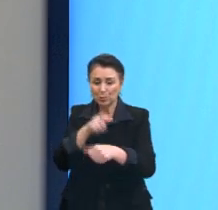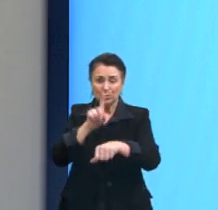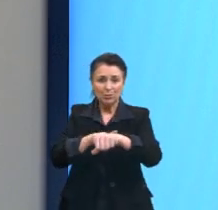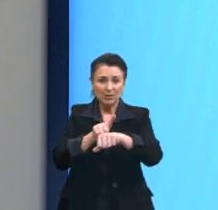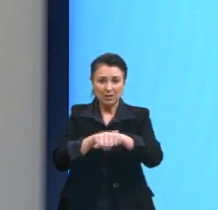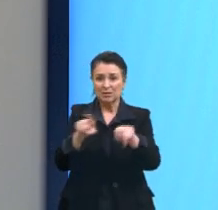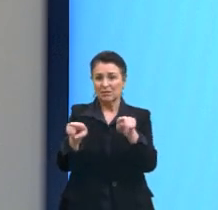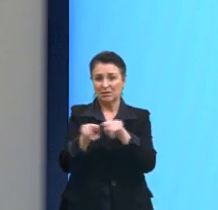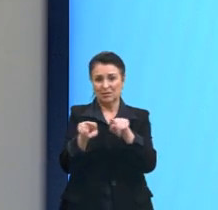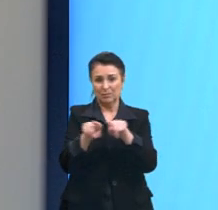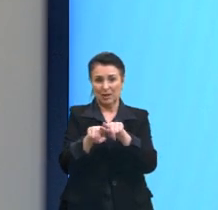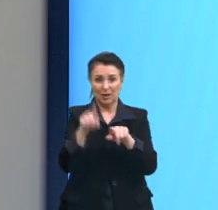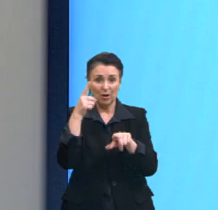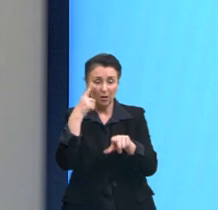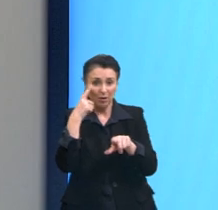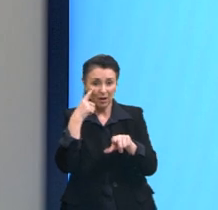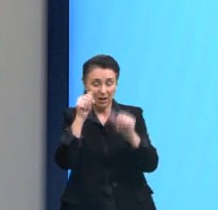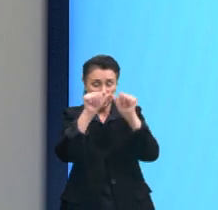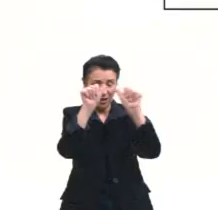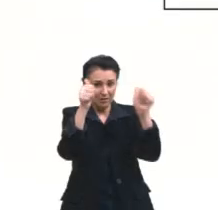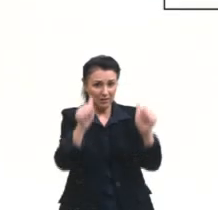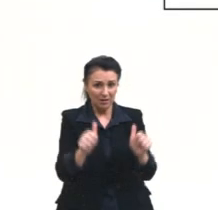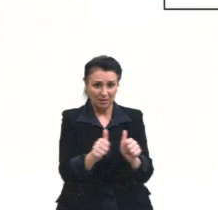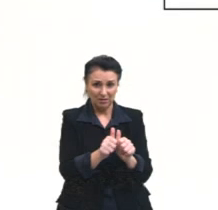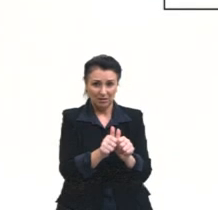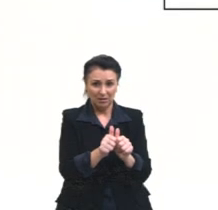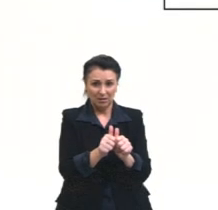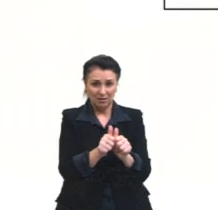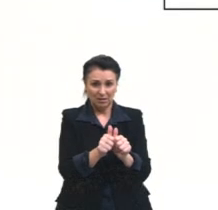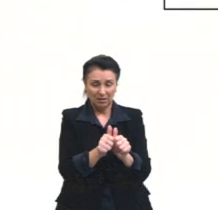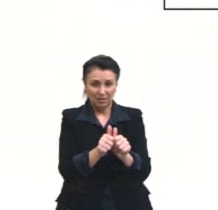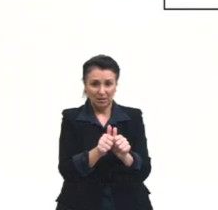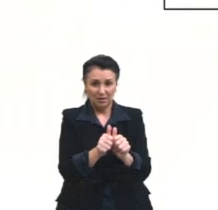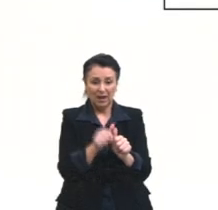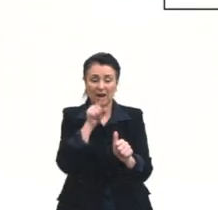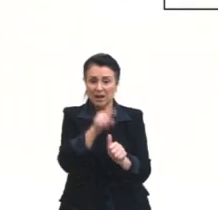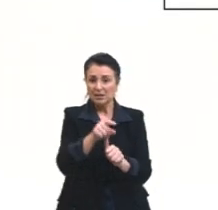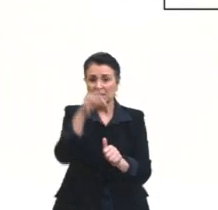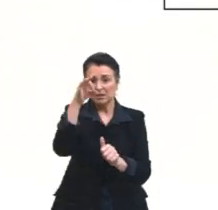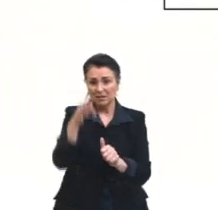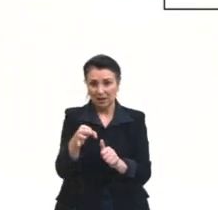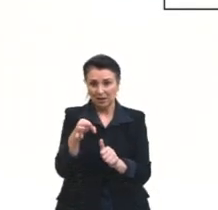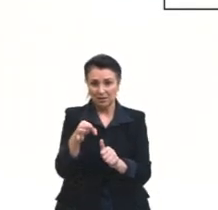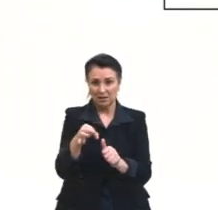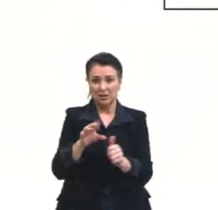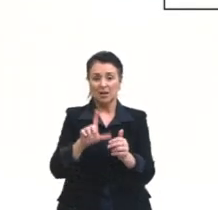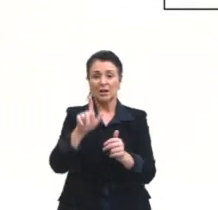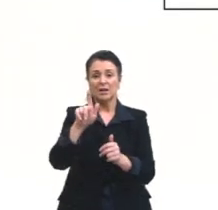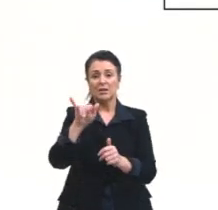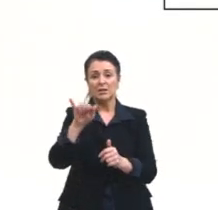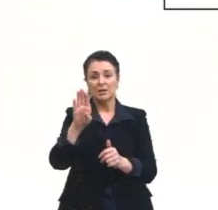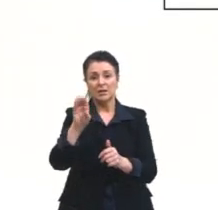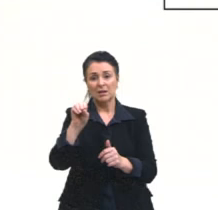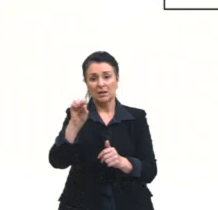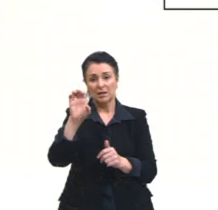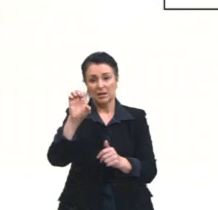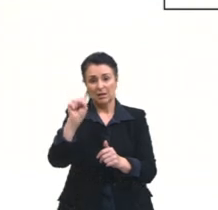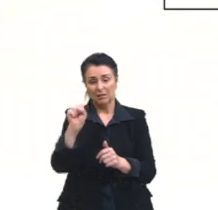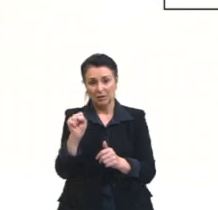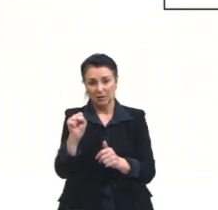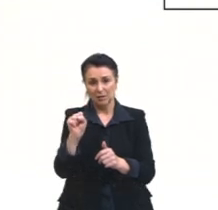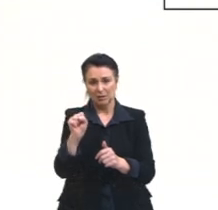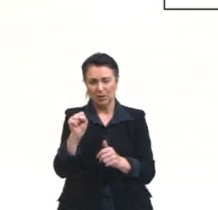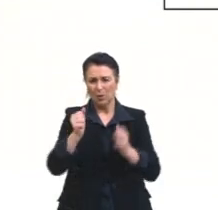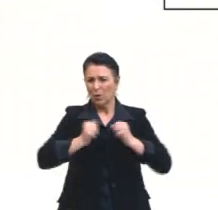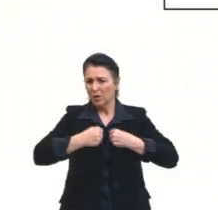cladograma tá então essa correta de bons e orangotangos na mesma espécie